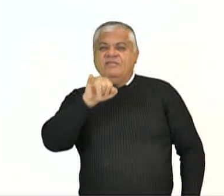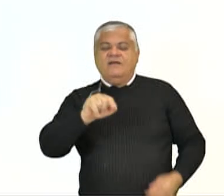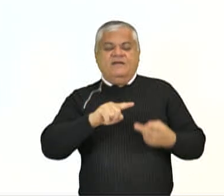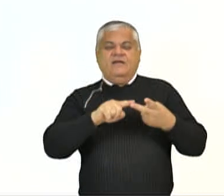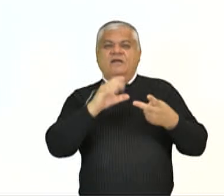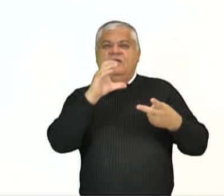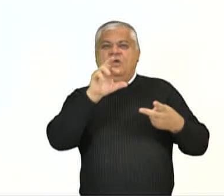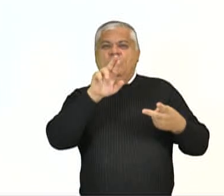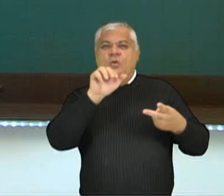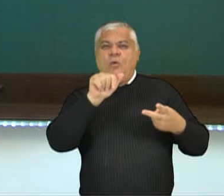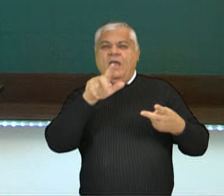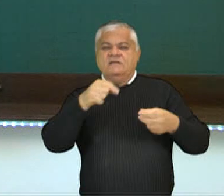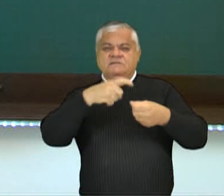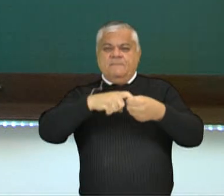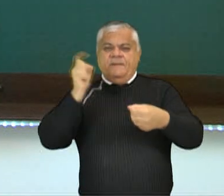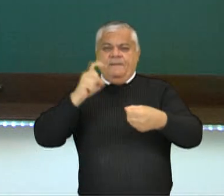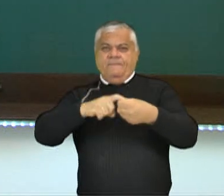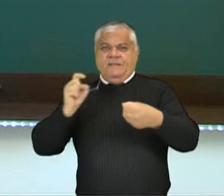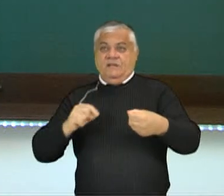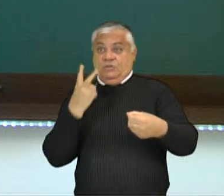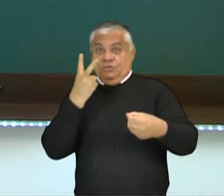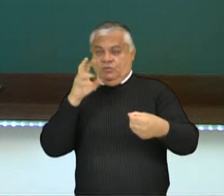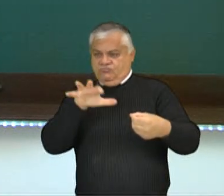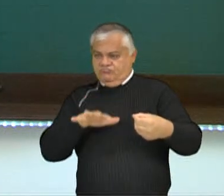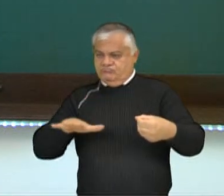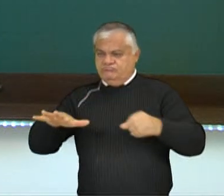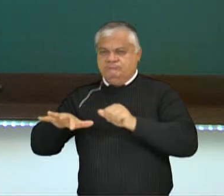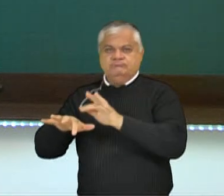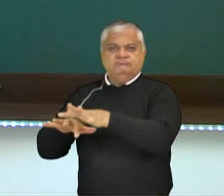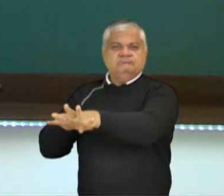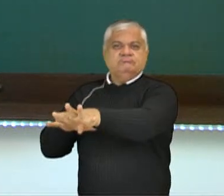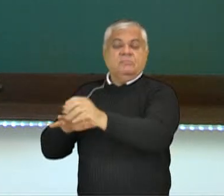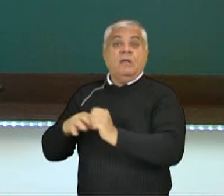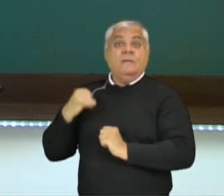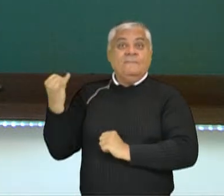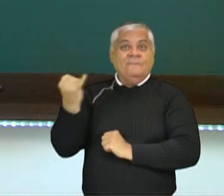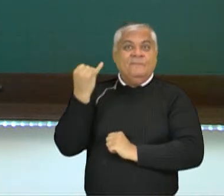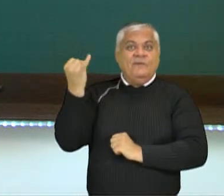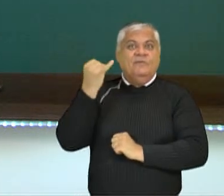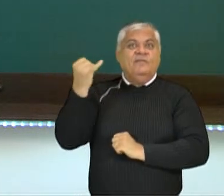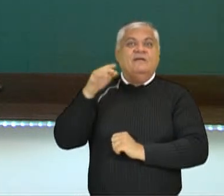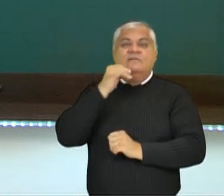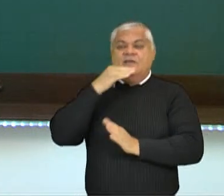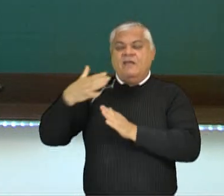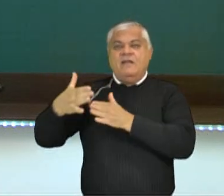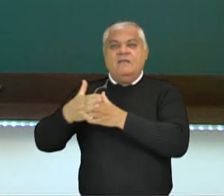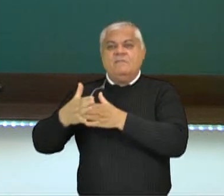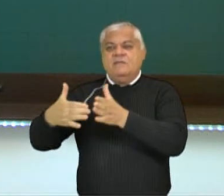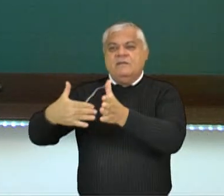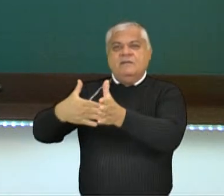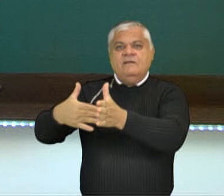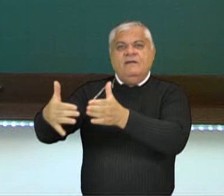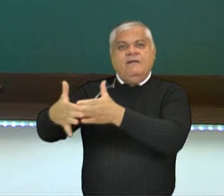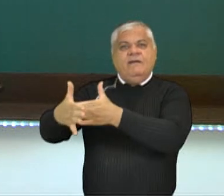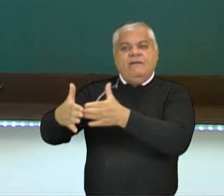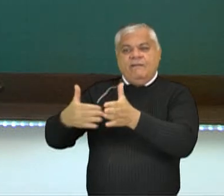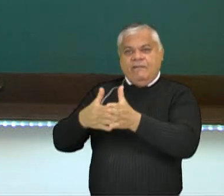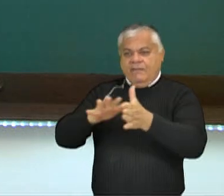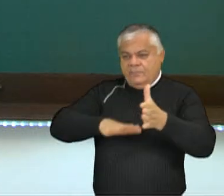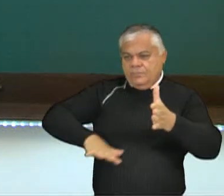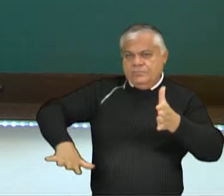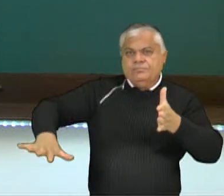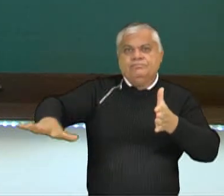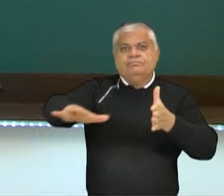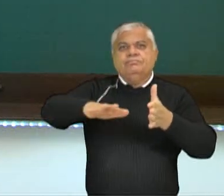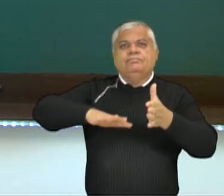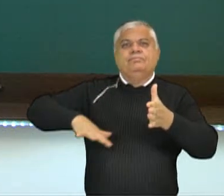Retomando essa questão do território, que é tão importante, é um conceito geográfico importantíssimo, a delimitação de um território, de um espaço